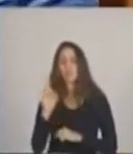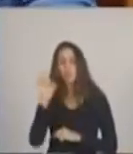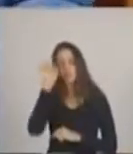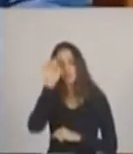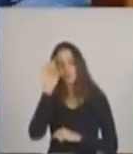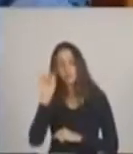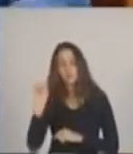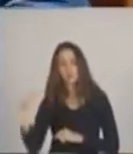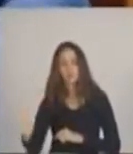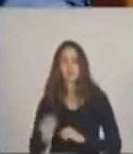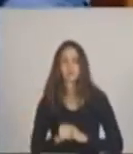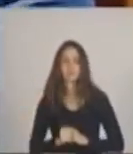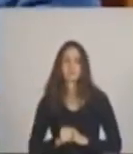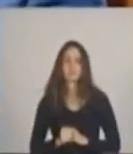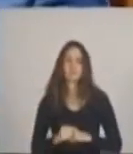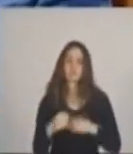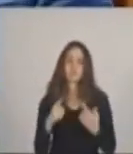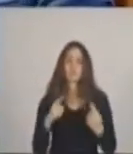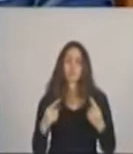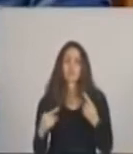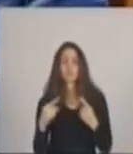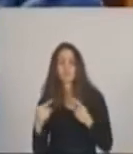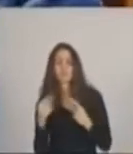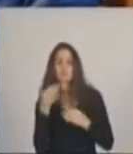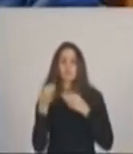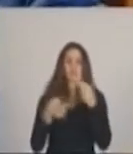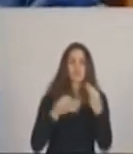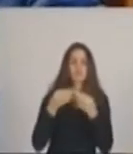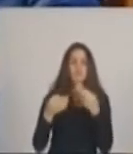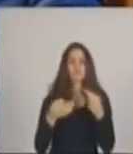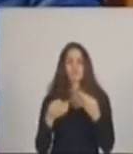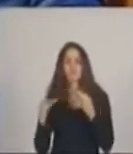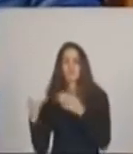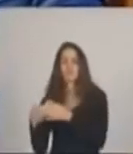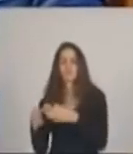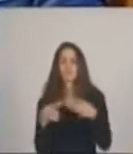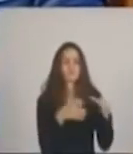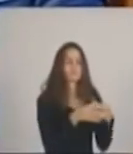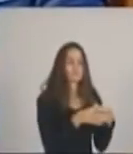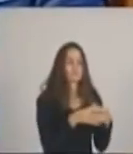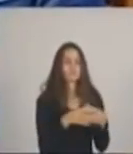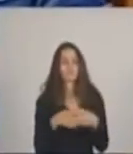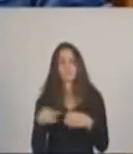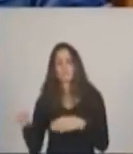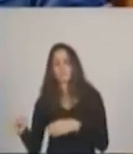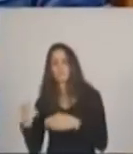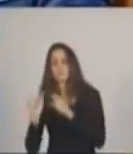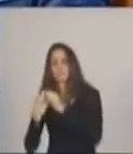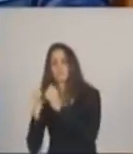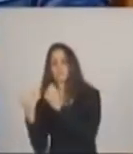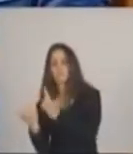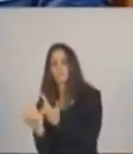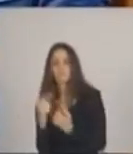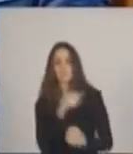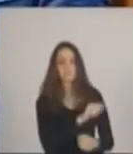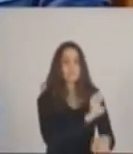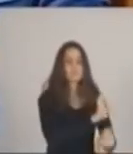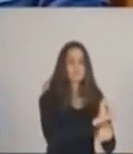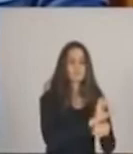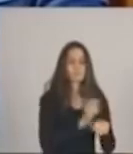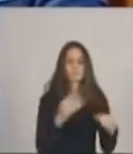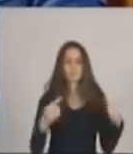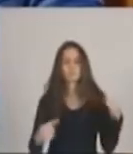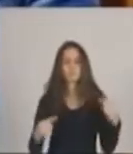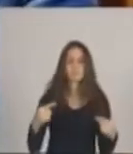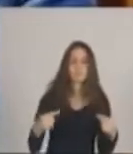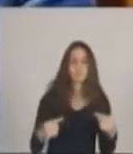há essa discordância entre as duas legislações. Enfim, também coloca